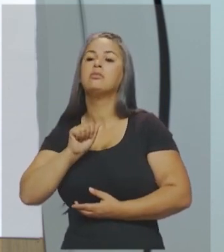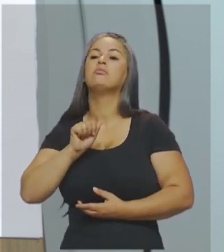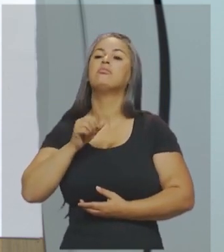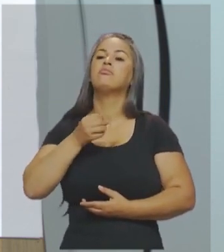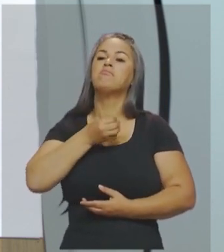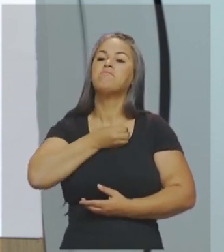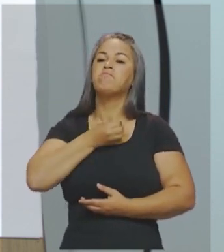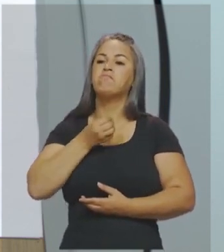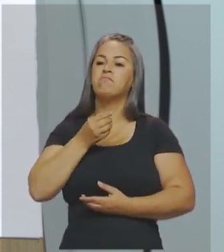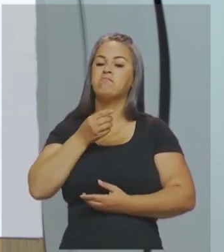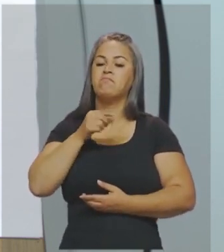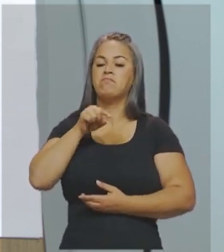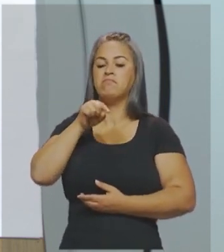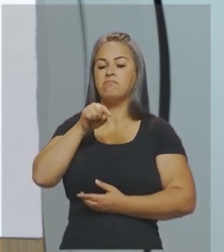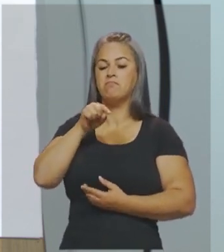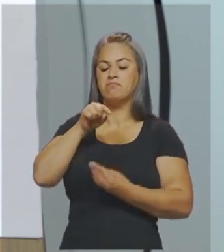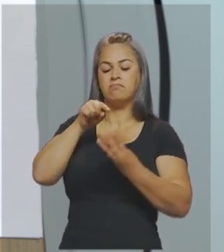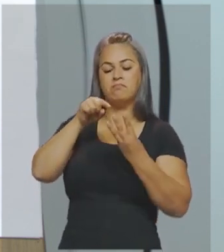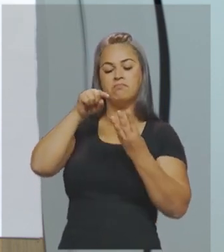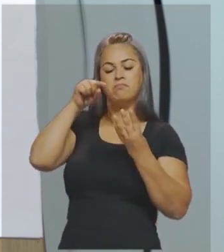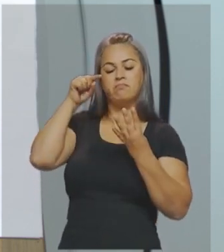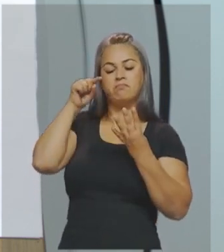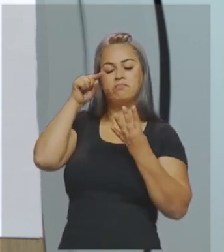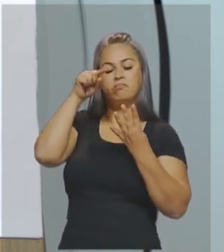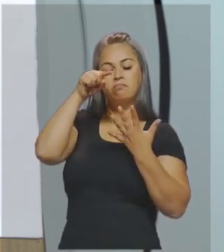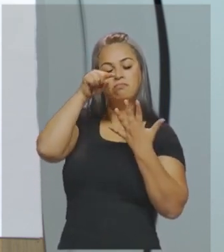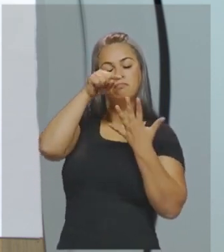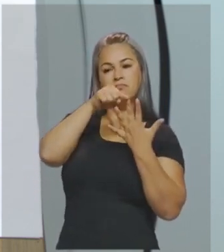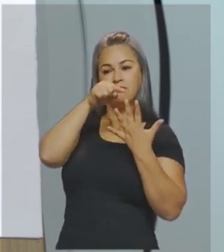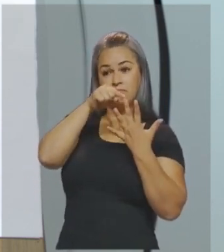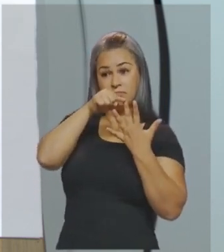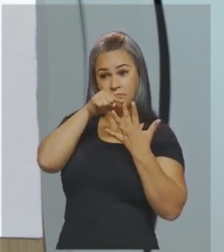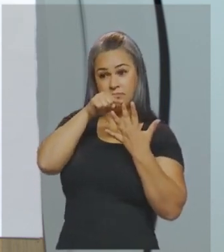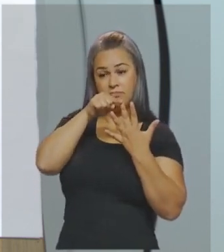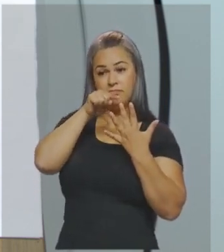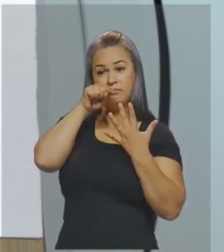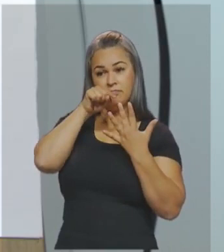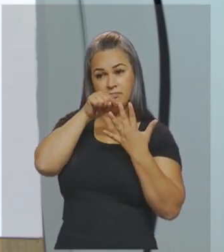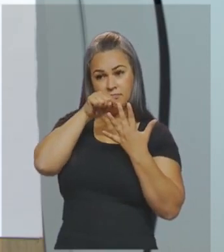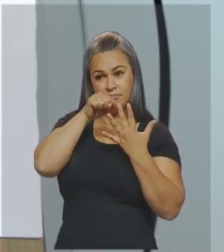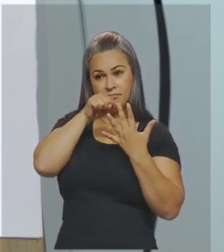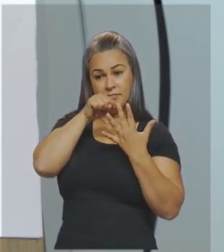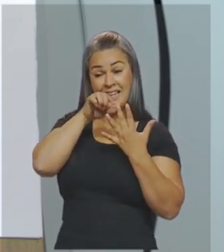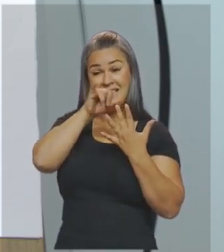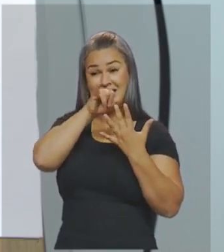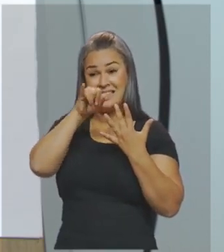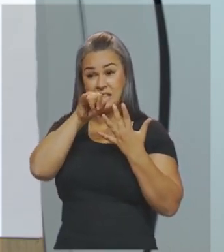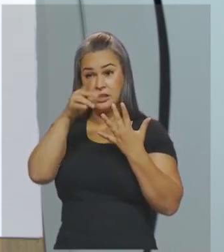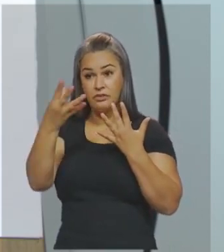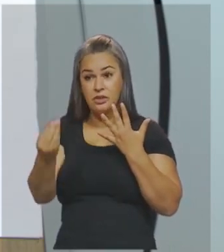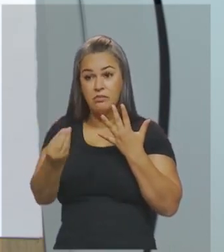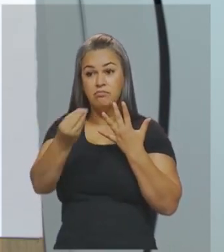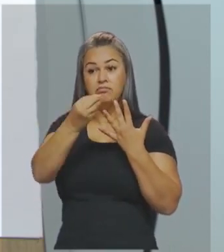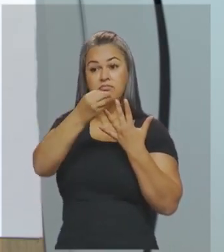Tem uns 5 quantidades aqui, né, de valores. Se eu colocar o 5 aqui, vai ficar 5 mais 1.